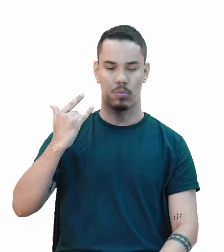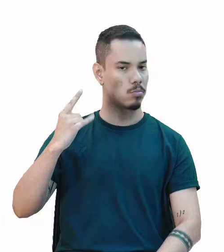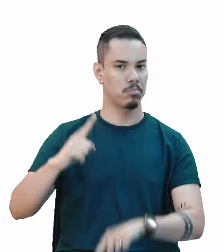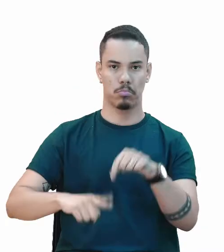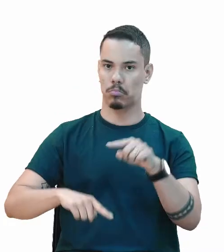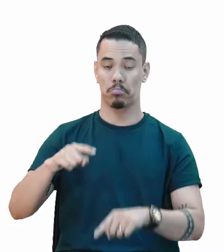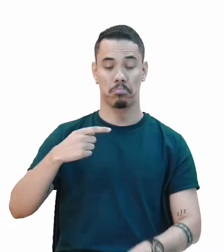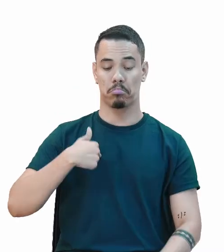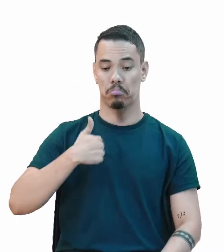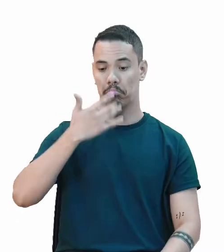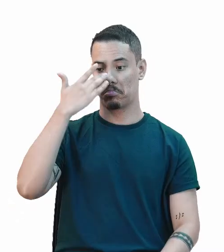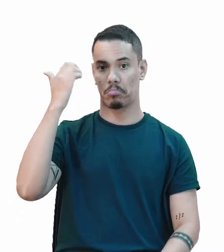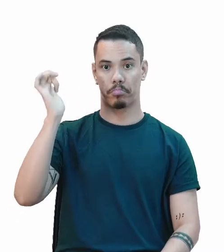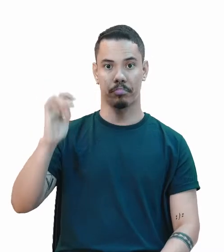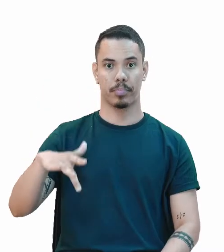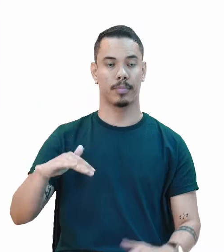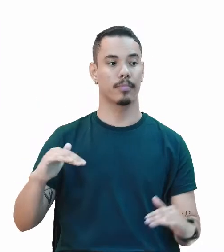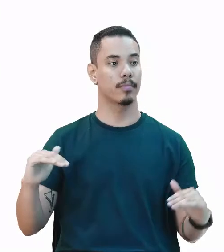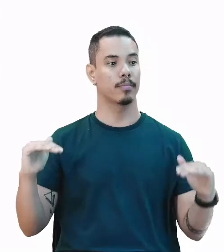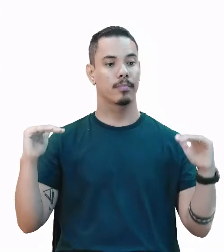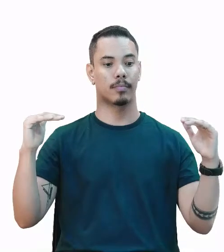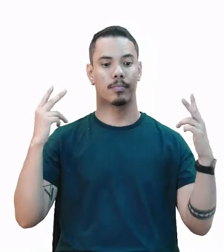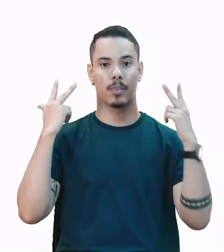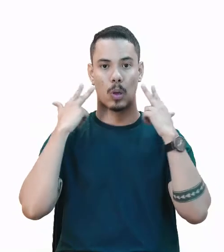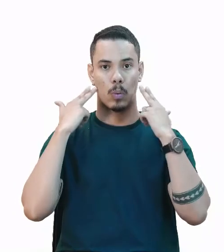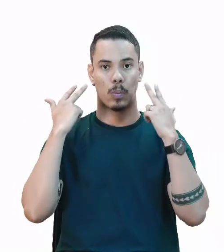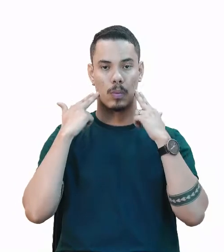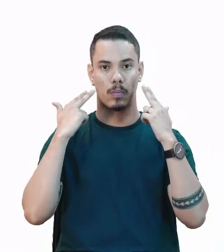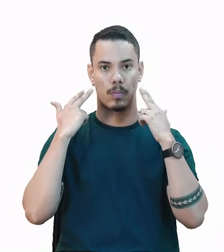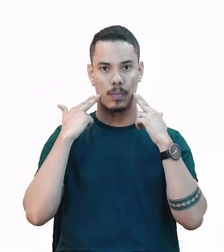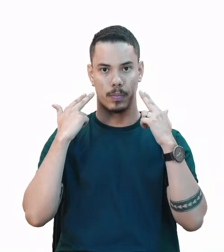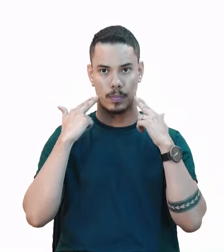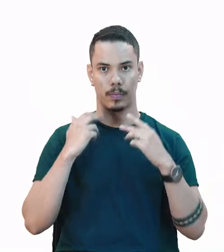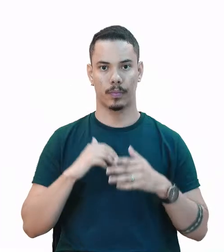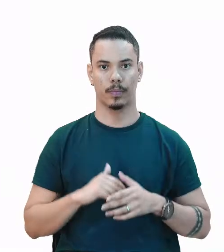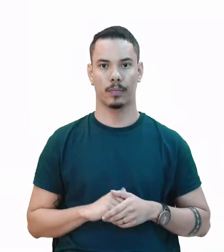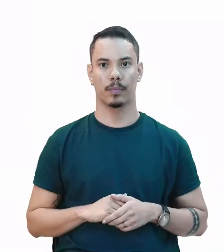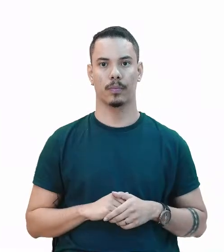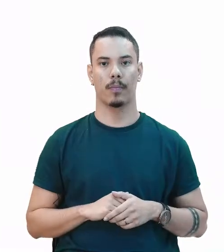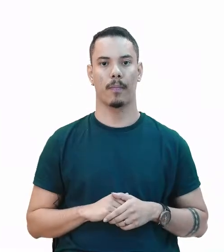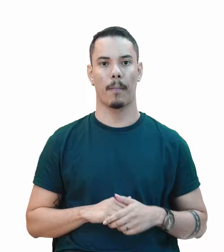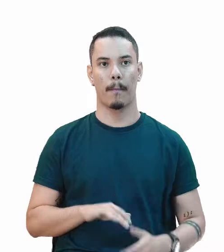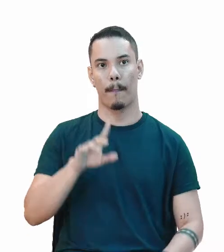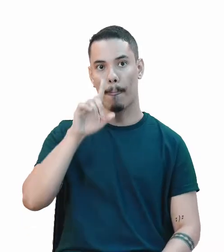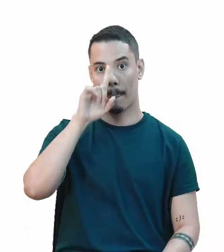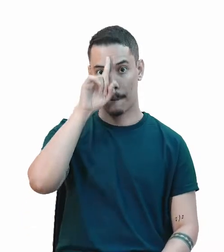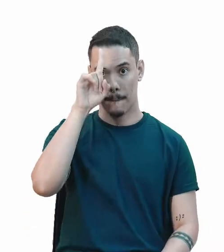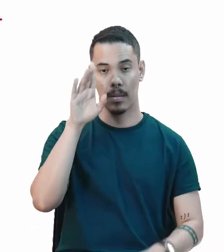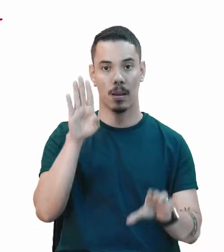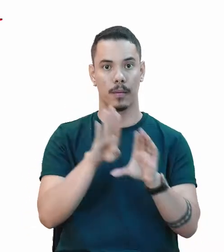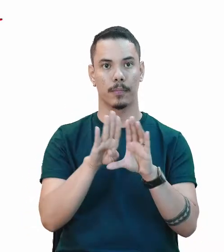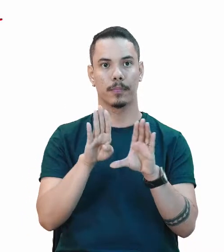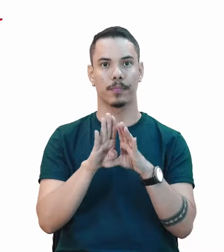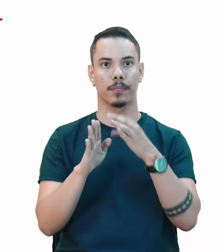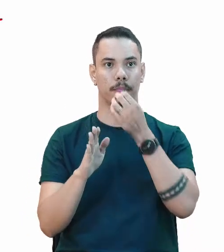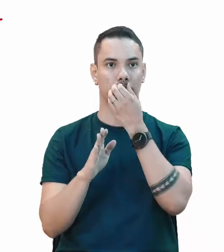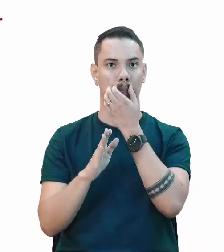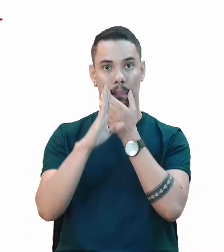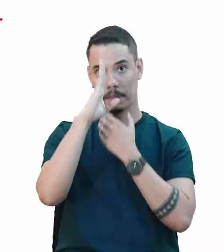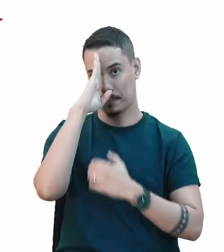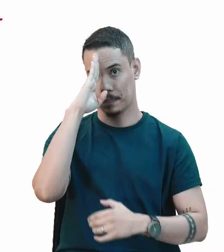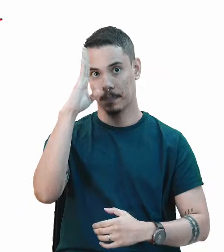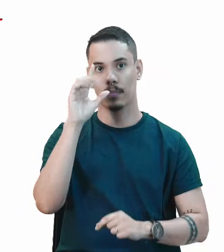materiais, os estoicos defendiam isso. O ideal perseguido era um estado de